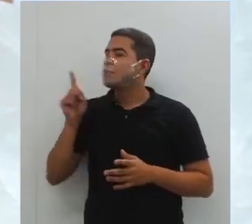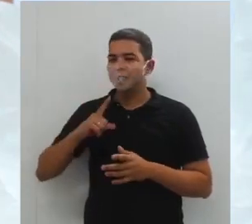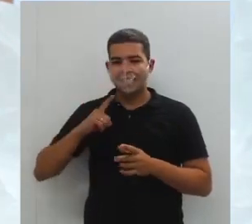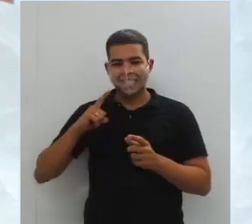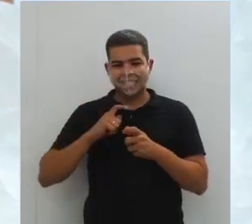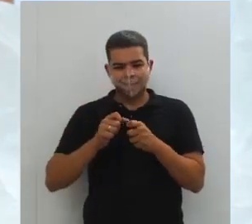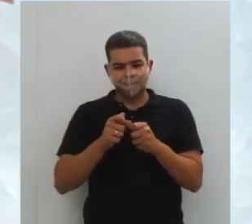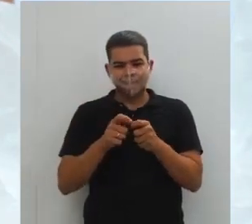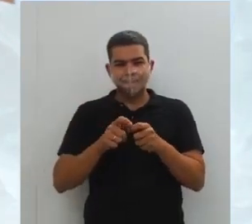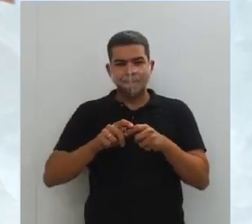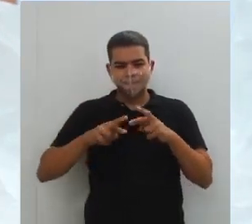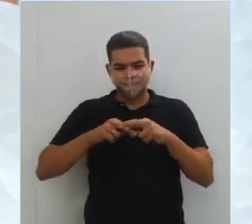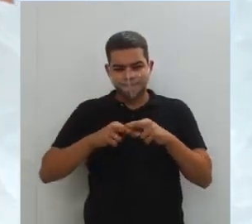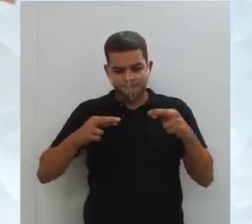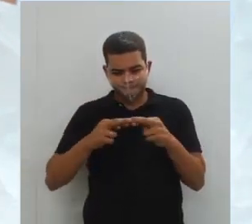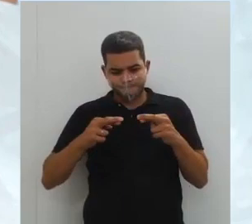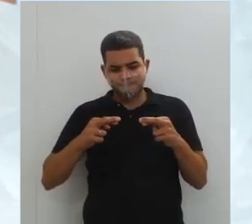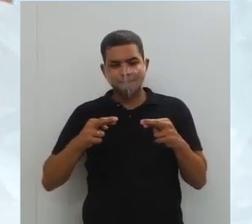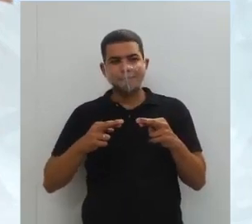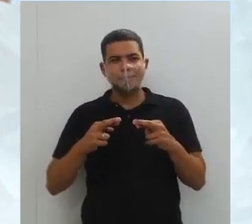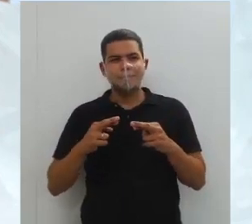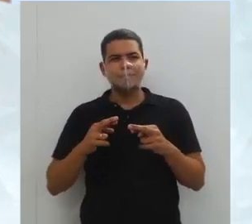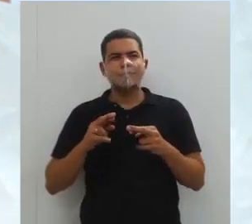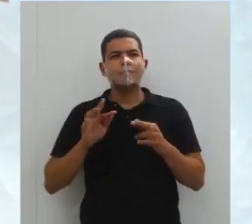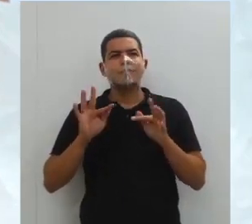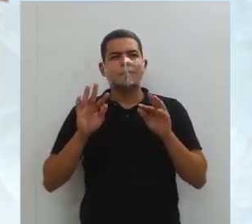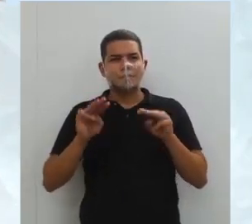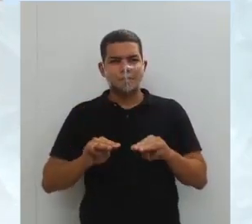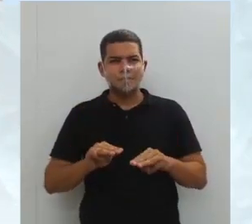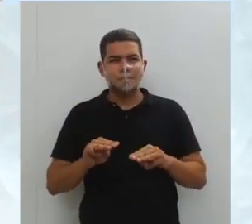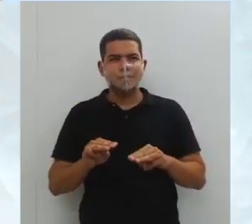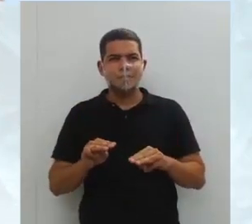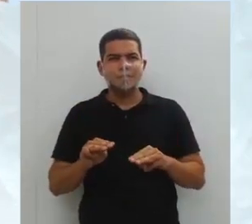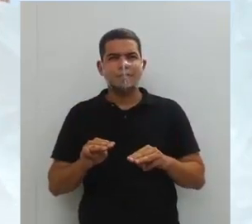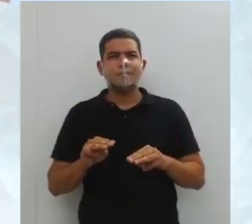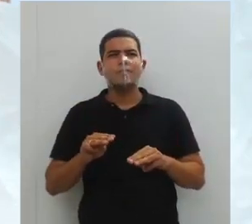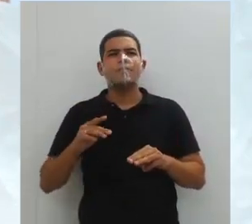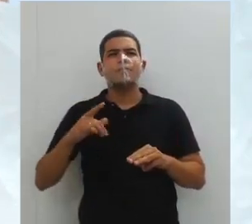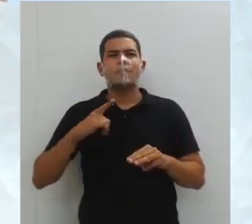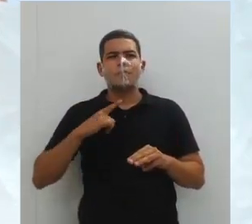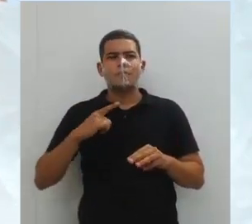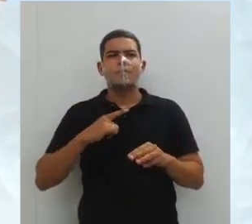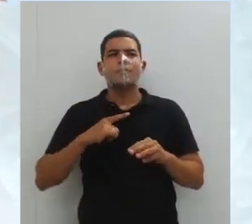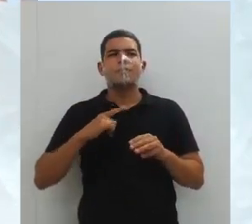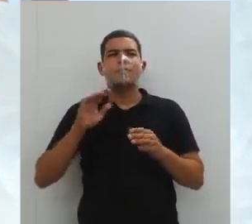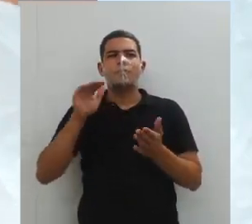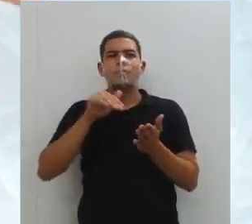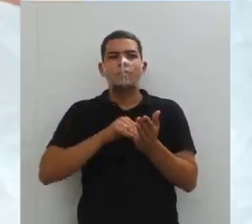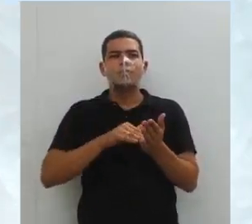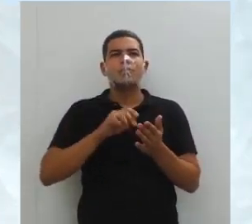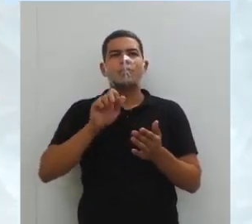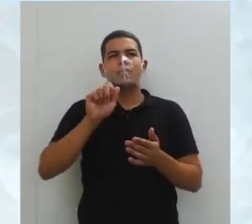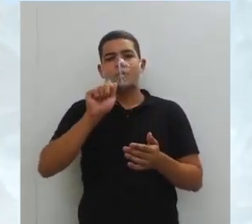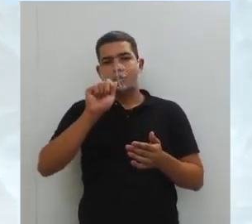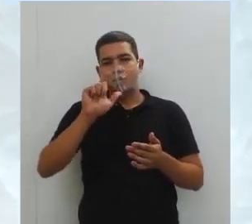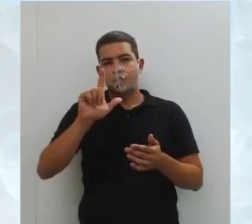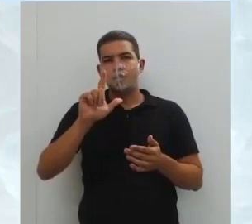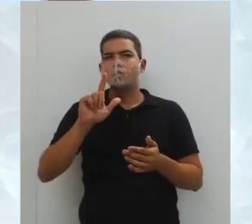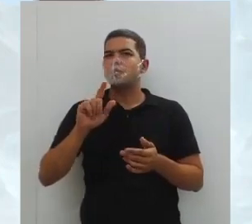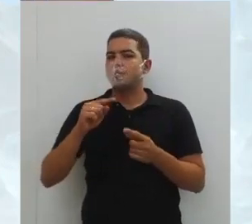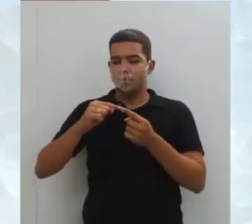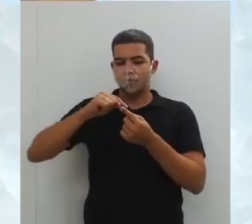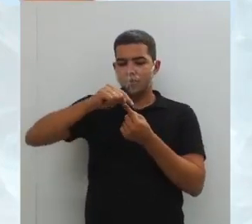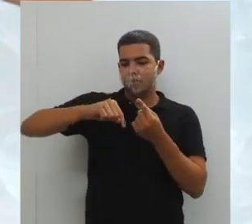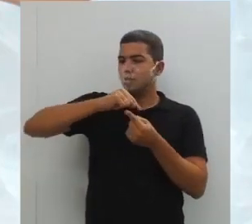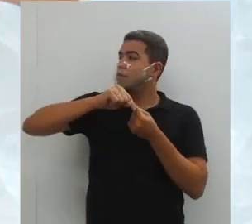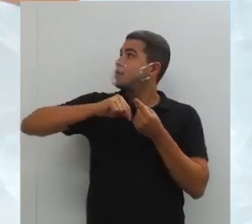bem amarrado. E no finalzinho, mais uma fitinha para poder rodar